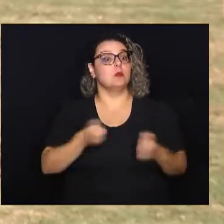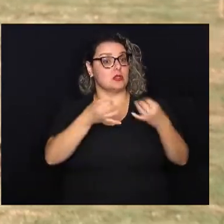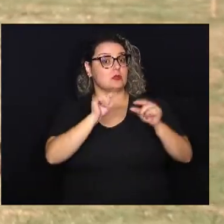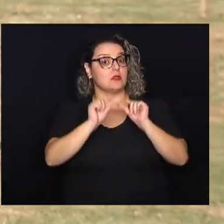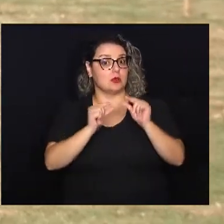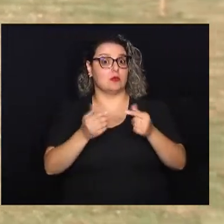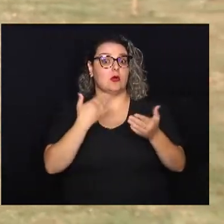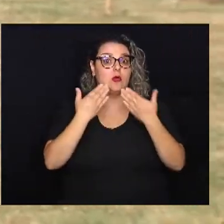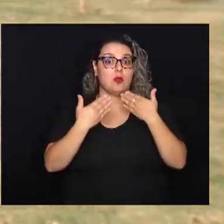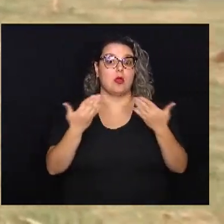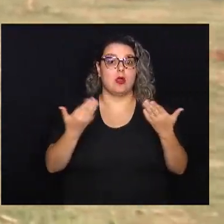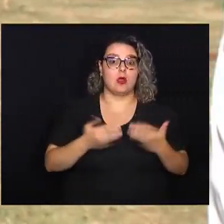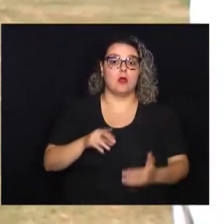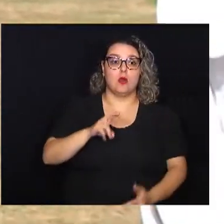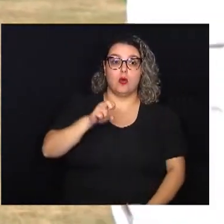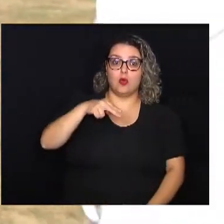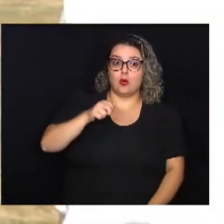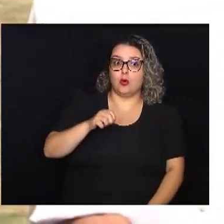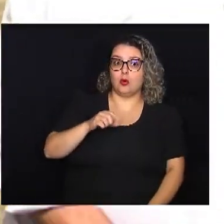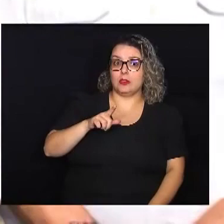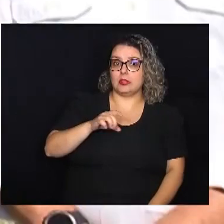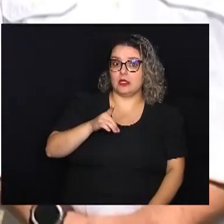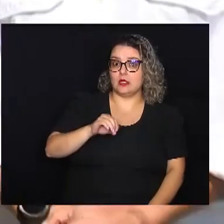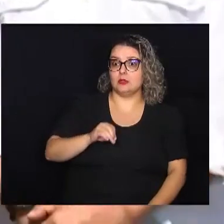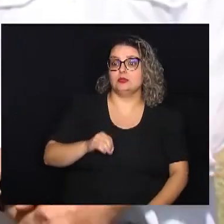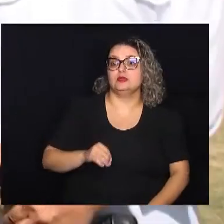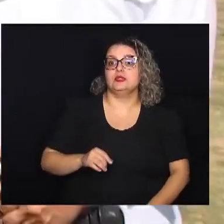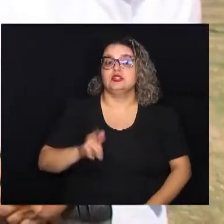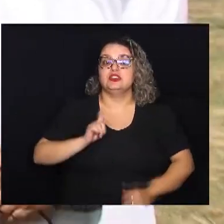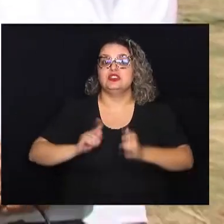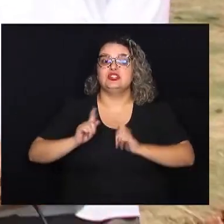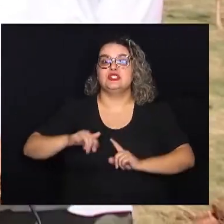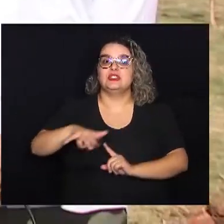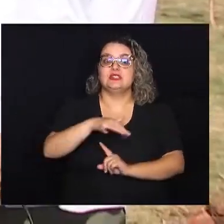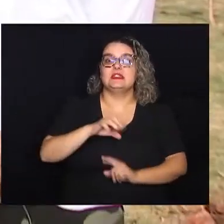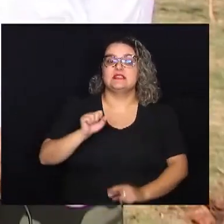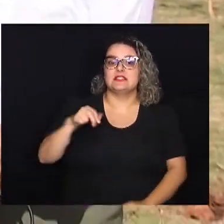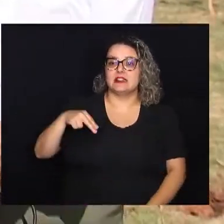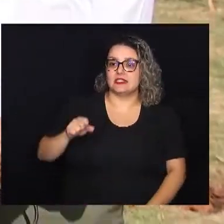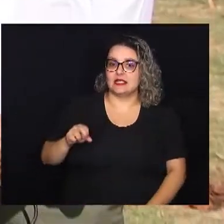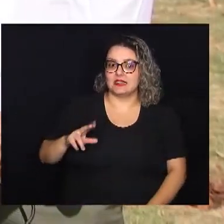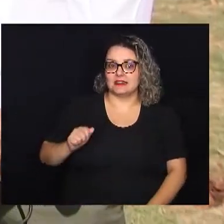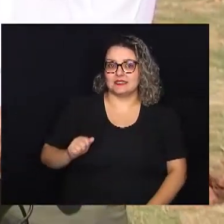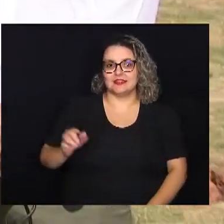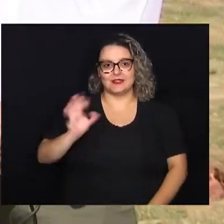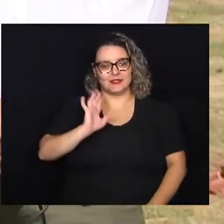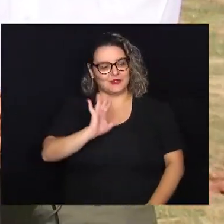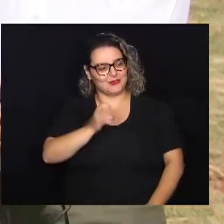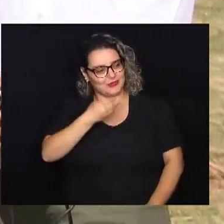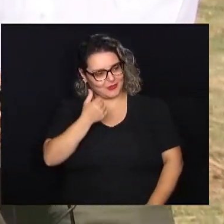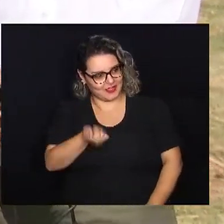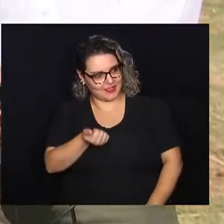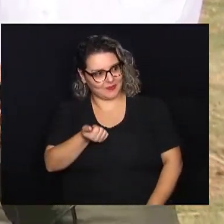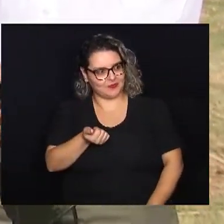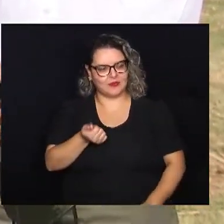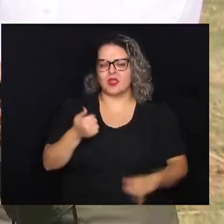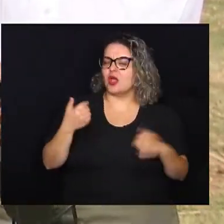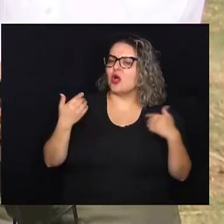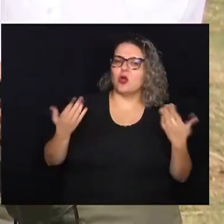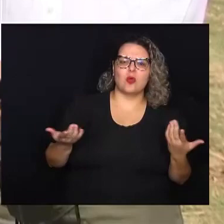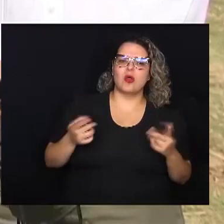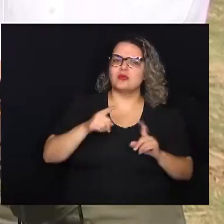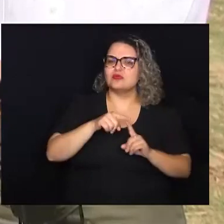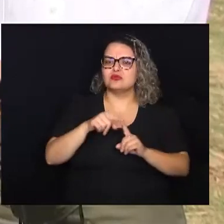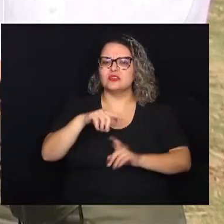eu converso com o Ronaldo Furtado gerente de Meio Ambiente da sanasa o Ronaldo tudo bem Ronaldo quais espécies